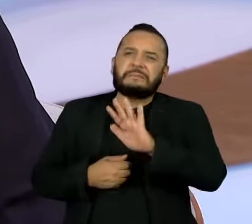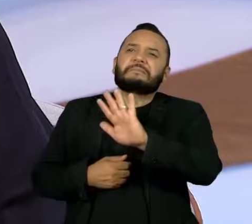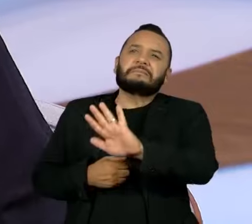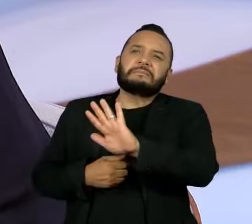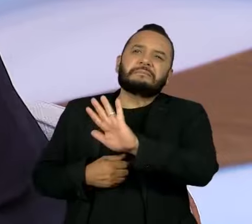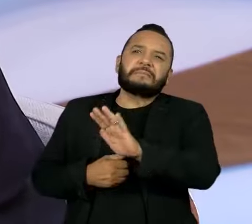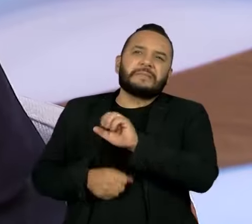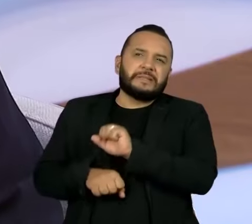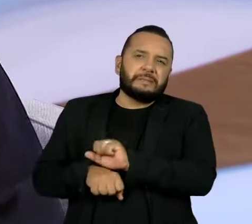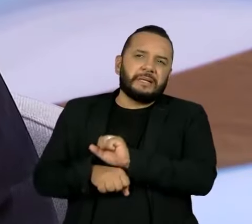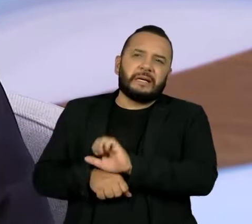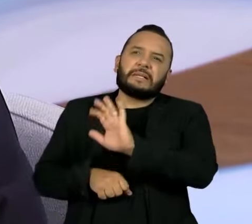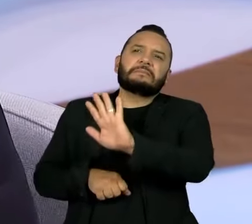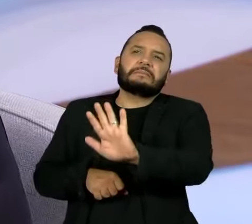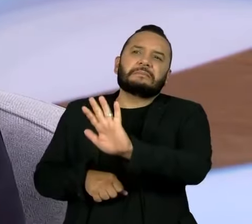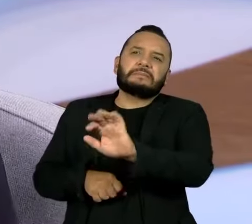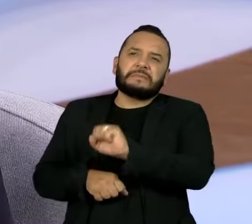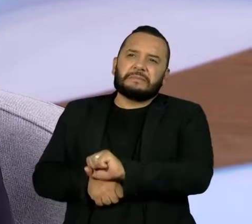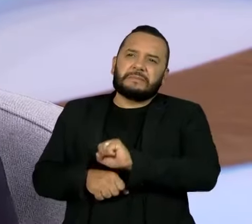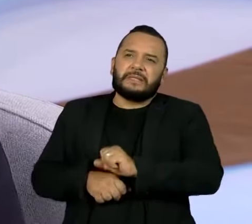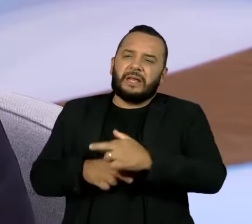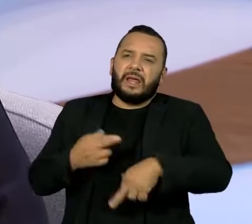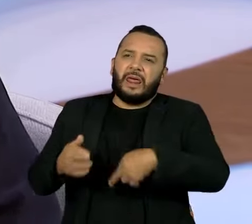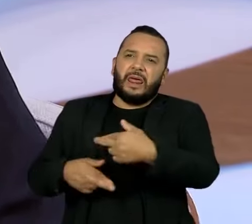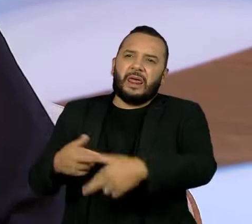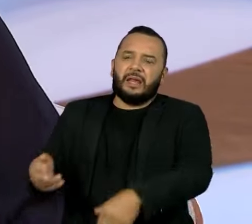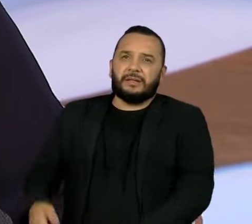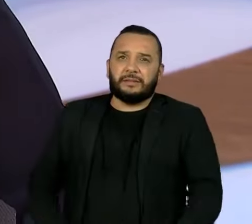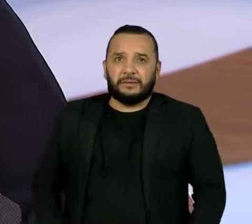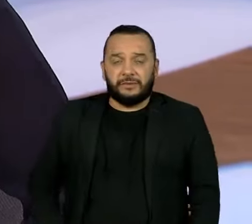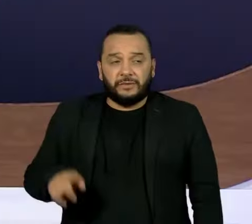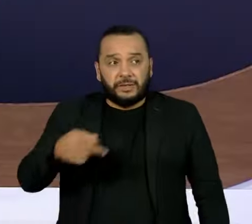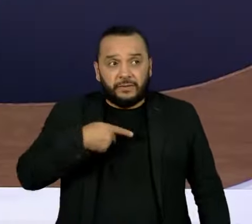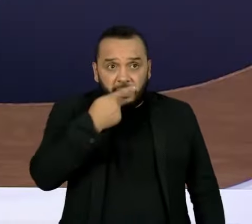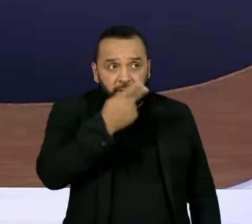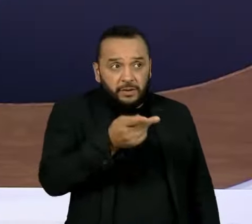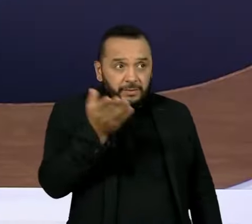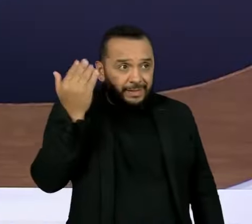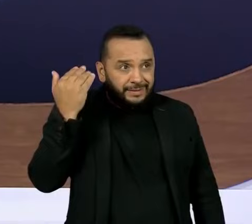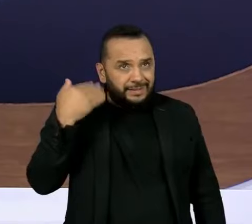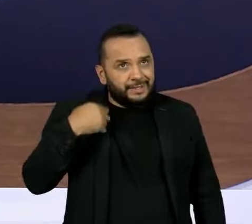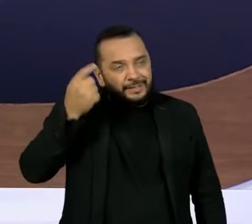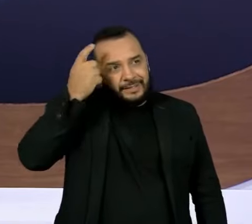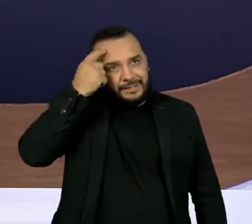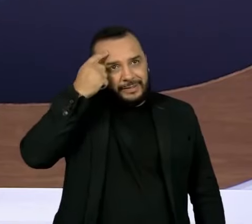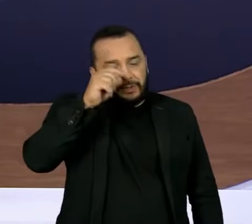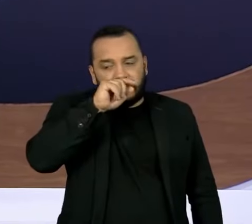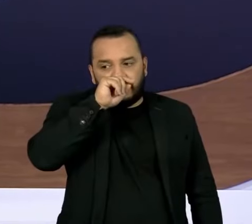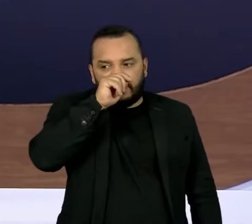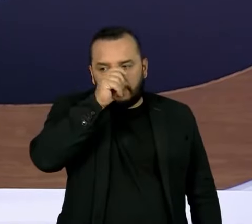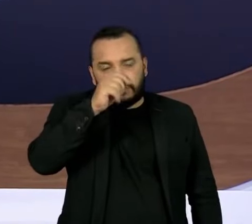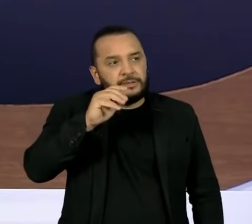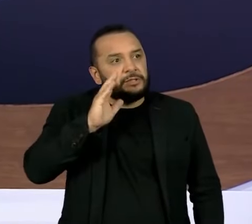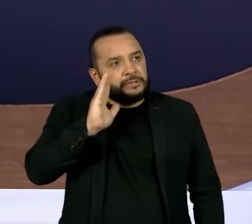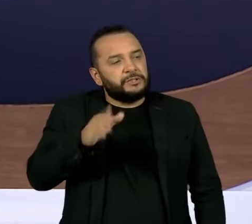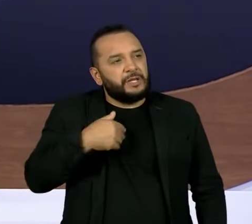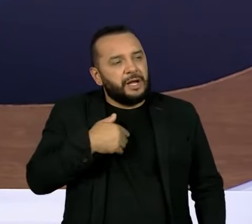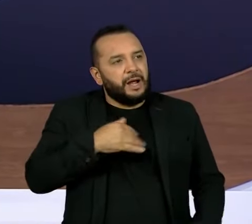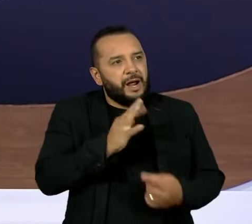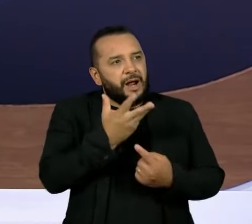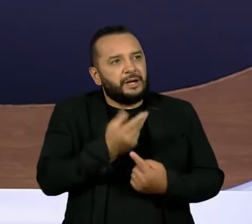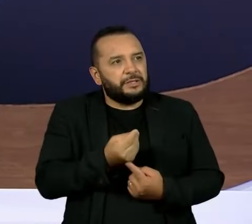Vamos aguardar, aquela historinha, né? E você já disse que na época nunca associou esses episódios, tanto da intervenção